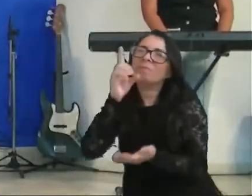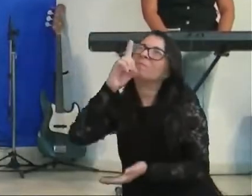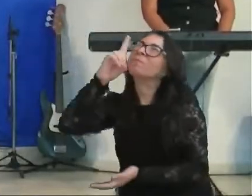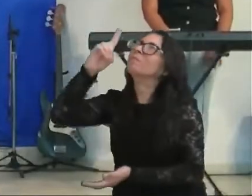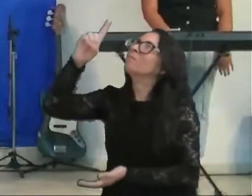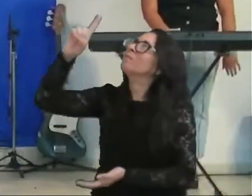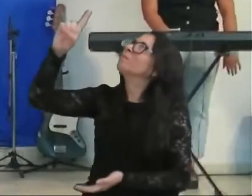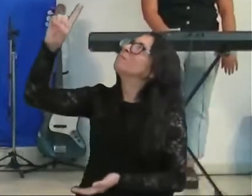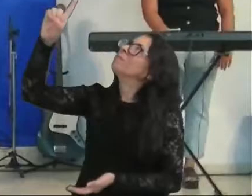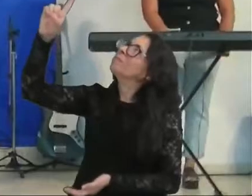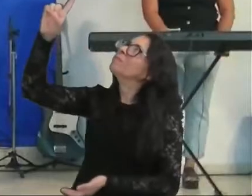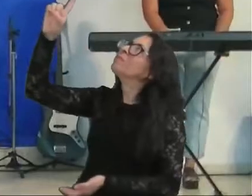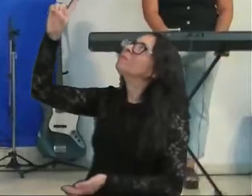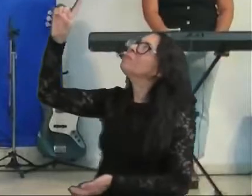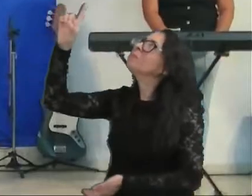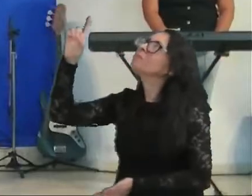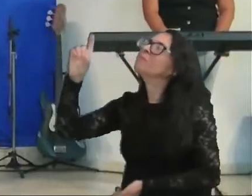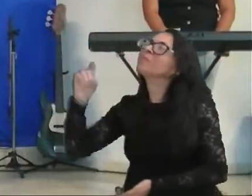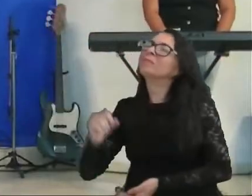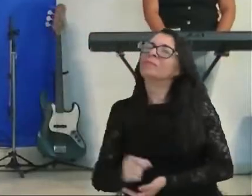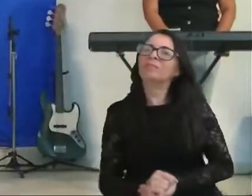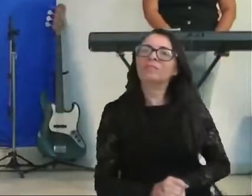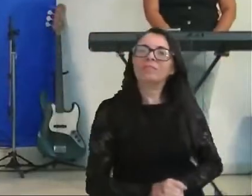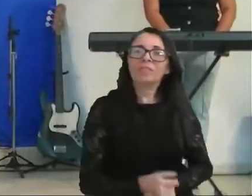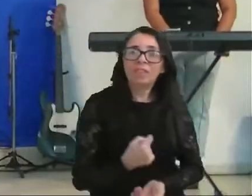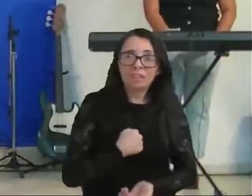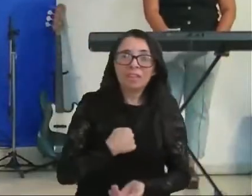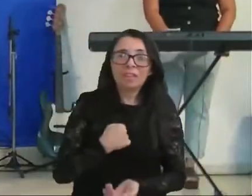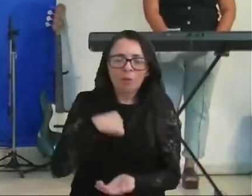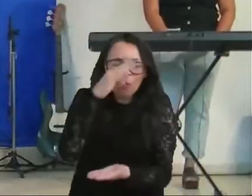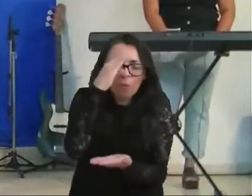em ti, eu confio